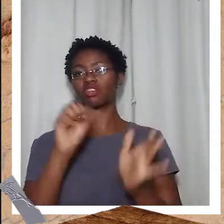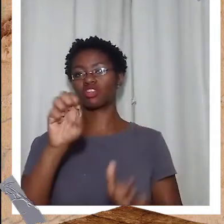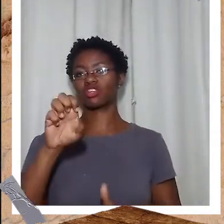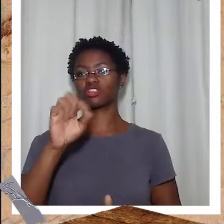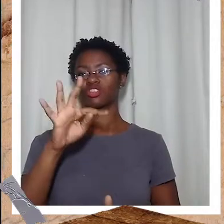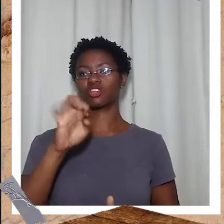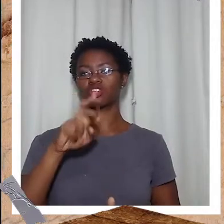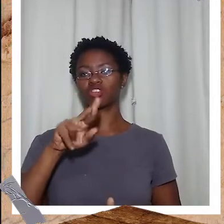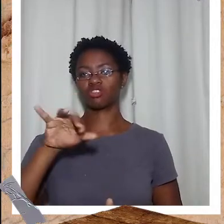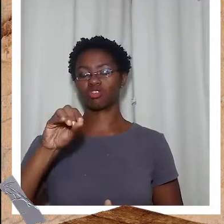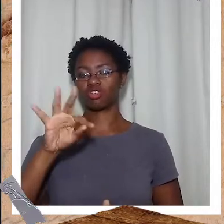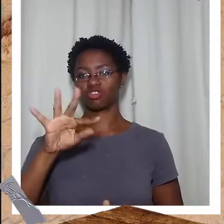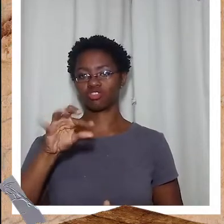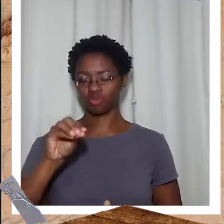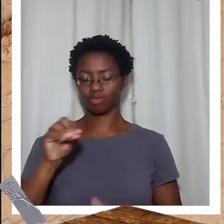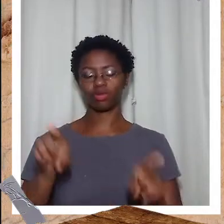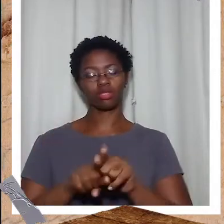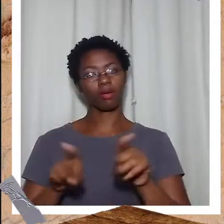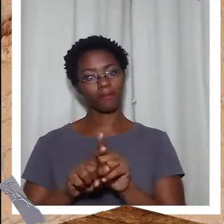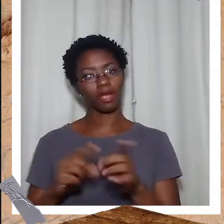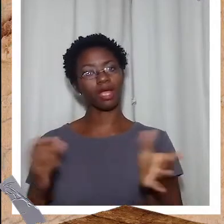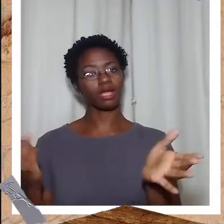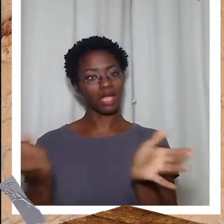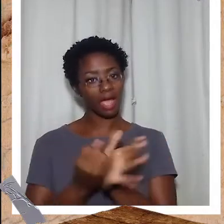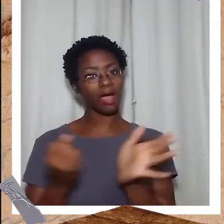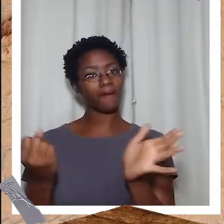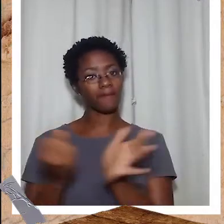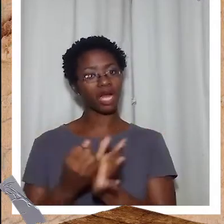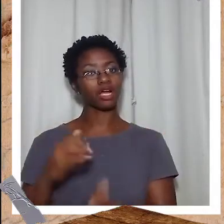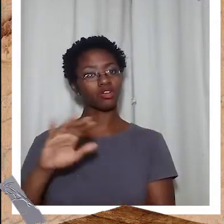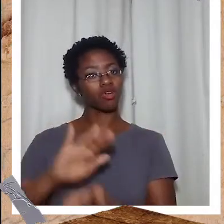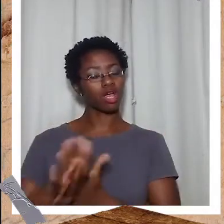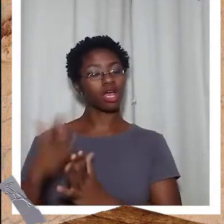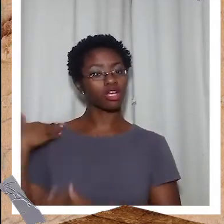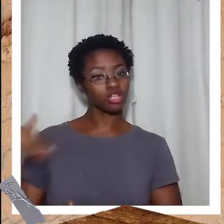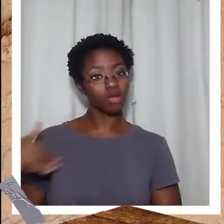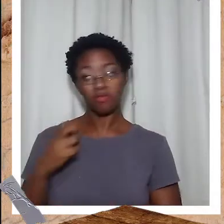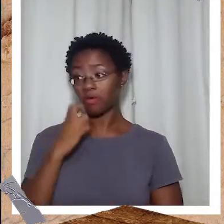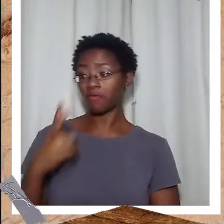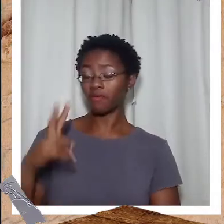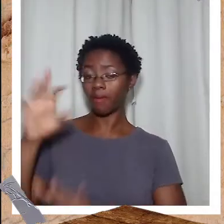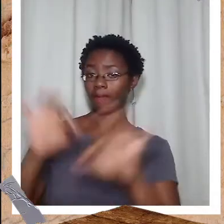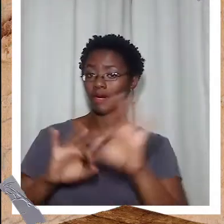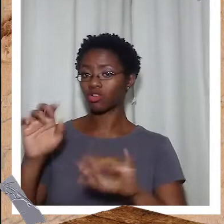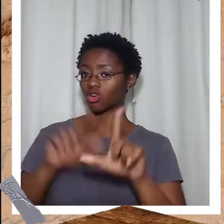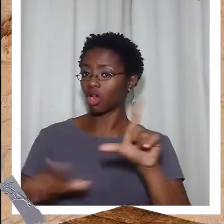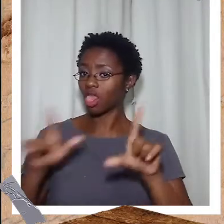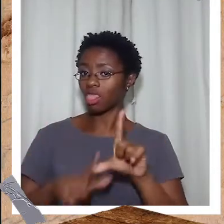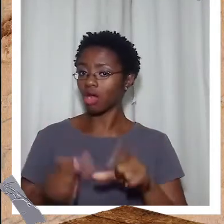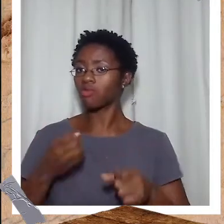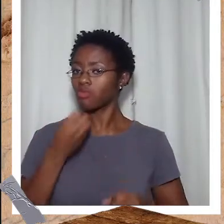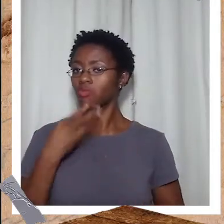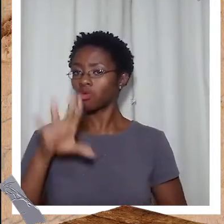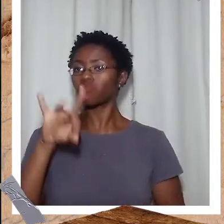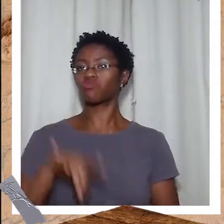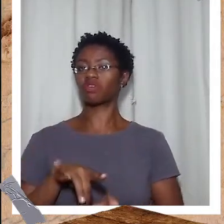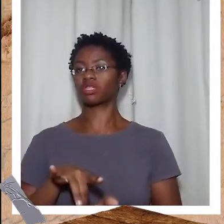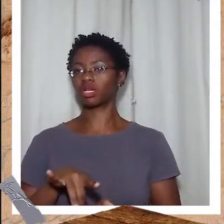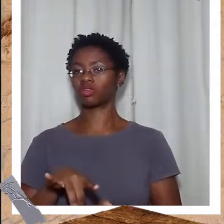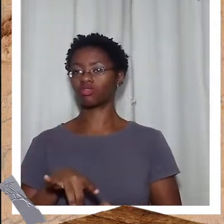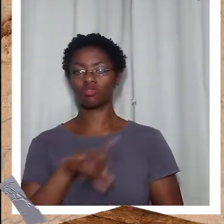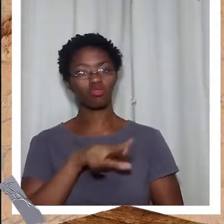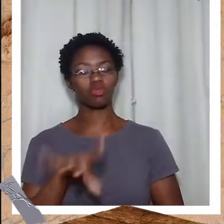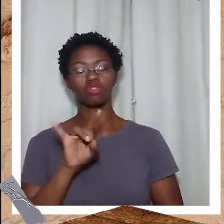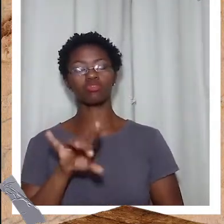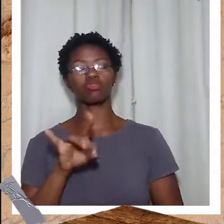lastreado na ideia do racismo, para não ver nos livros de Carolina um projeto literário robusto e concreto. Eu diria para além, não apenas